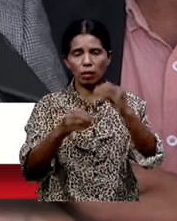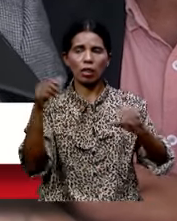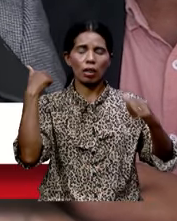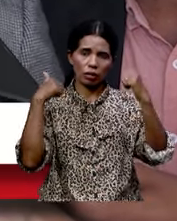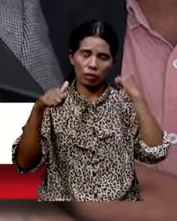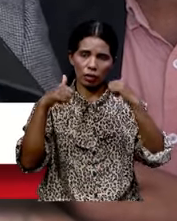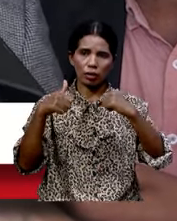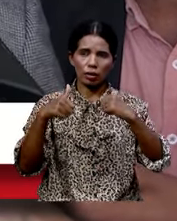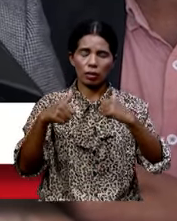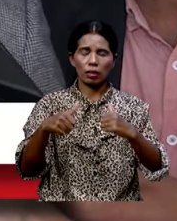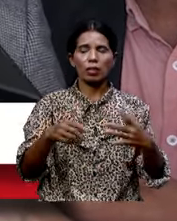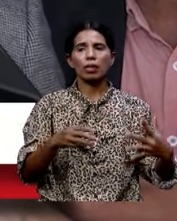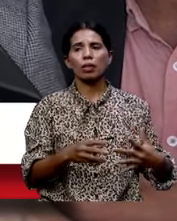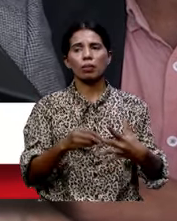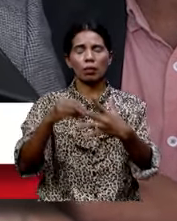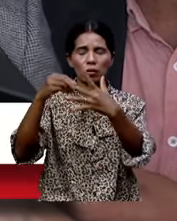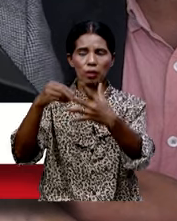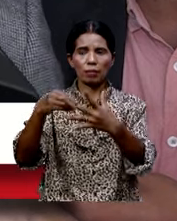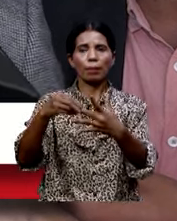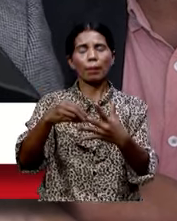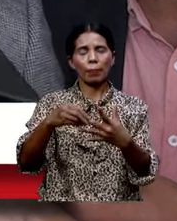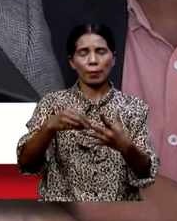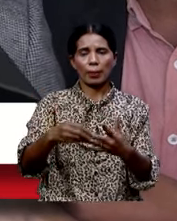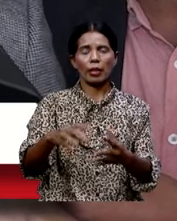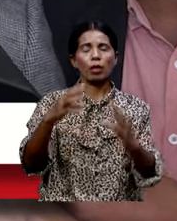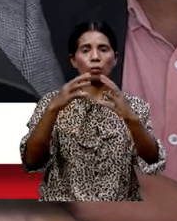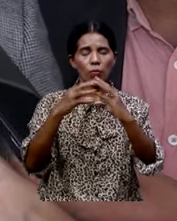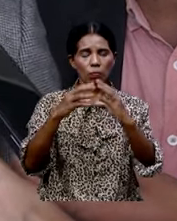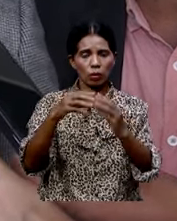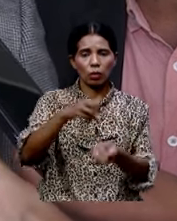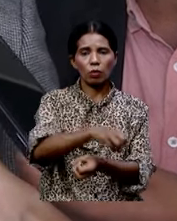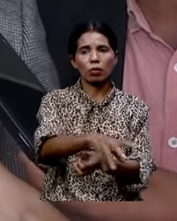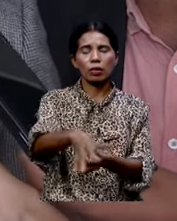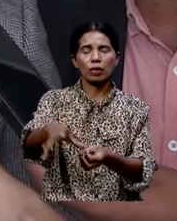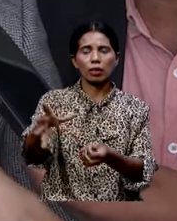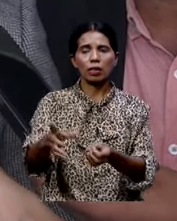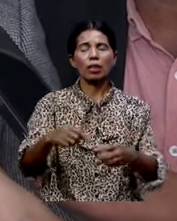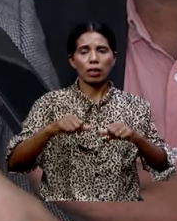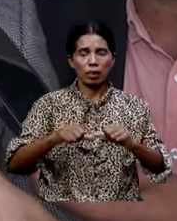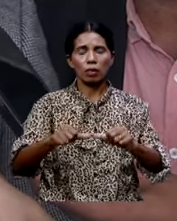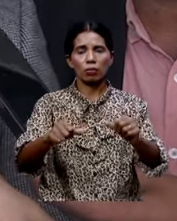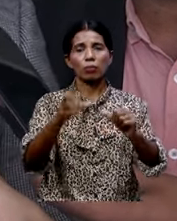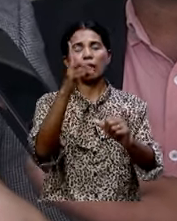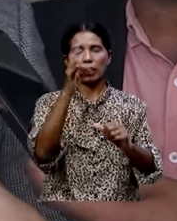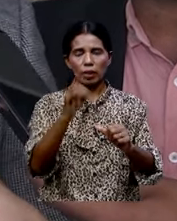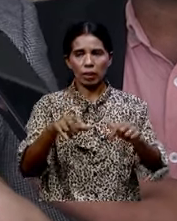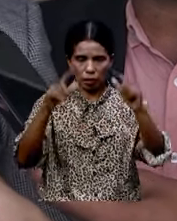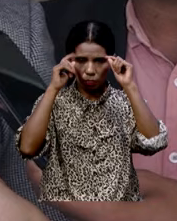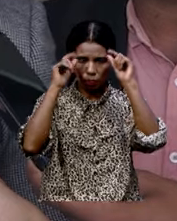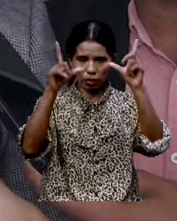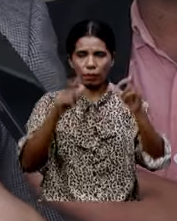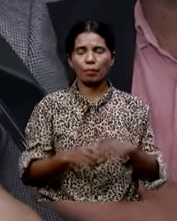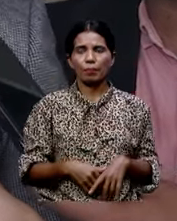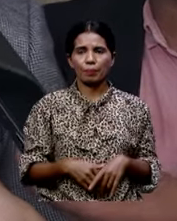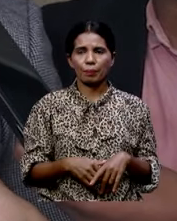atividades de Liu, para jogos, bola gula, nós vemos que o Laron Lau é a de Laran, no Mossi e Timor Laran Toma.